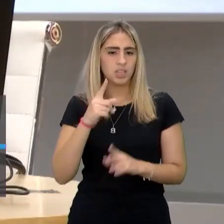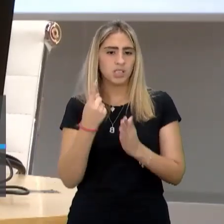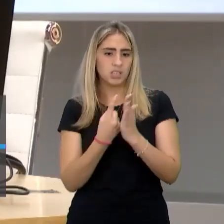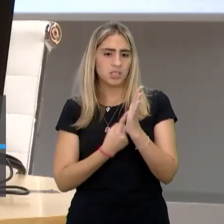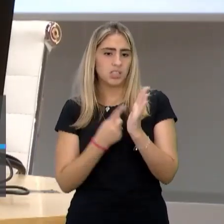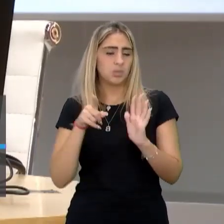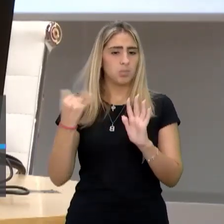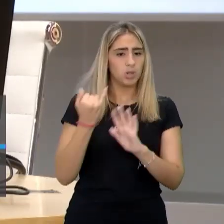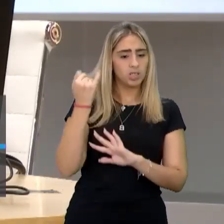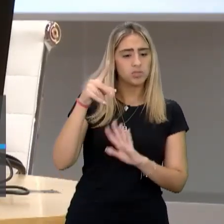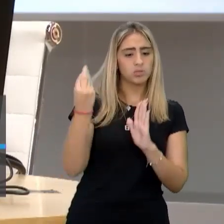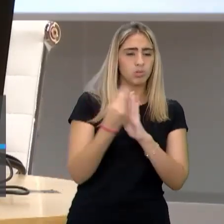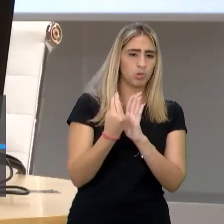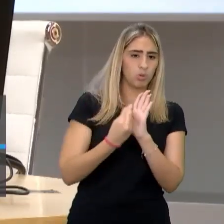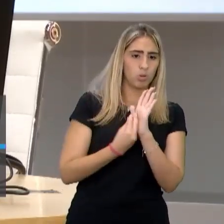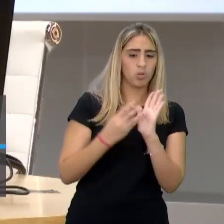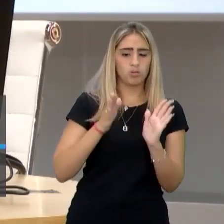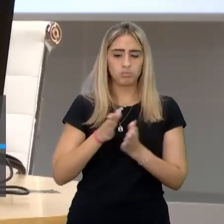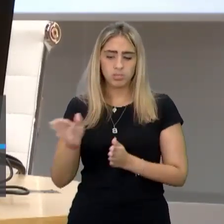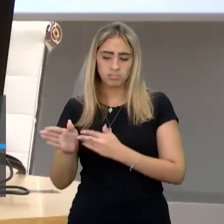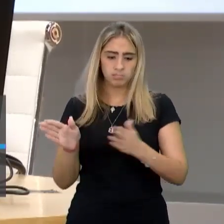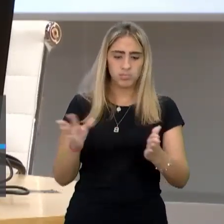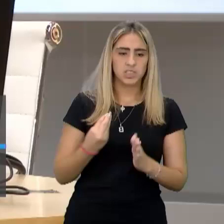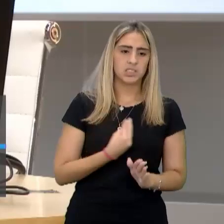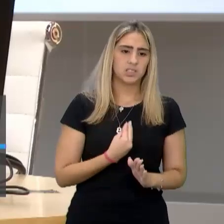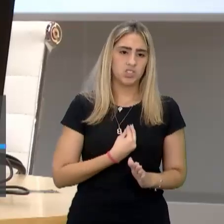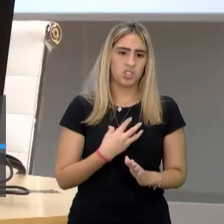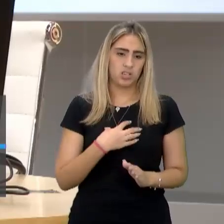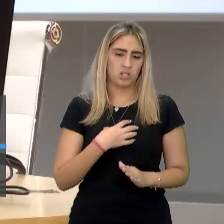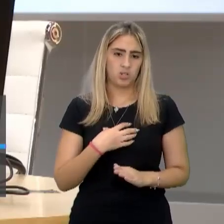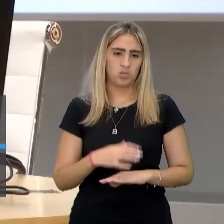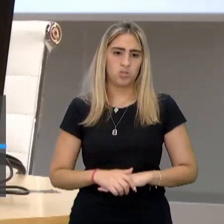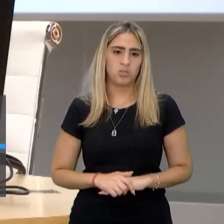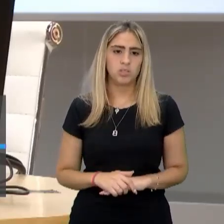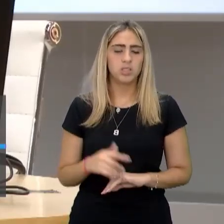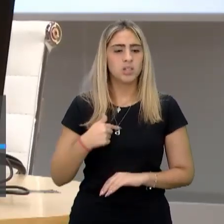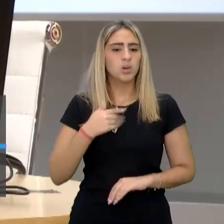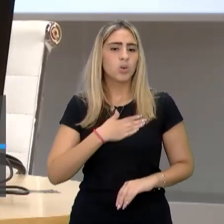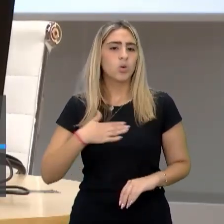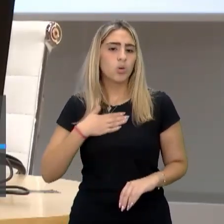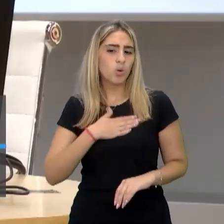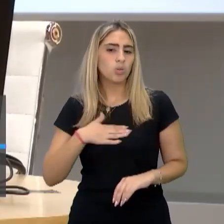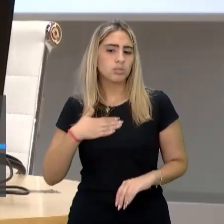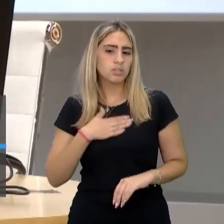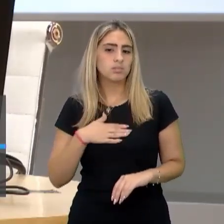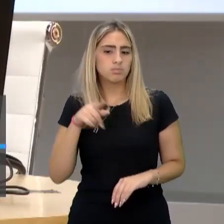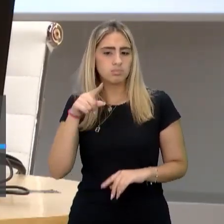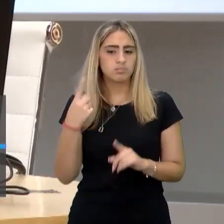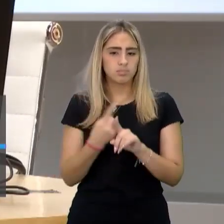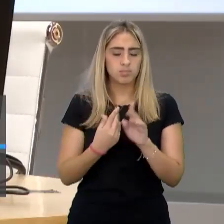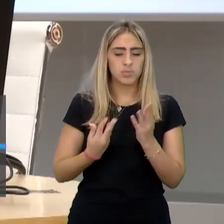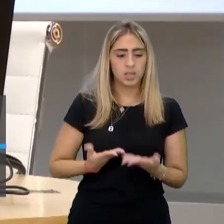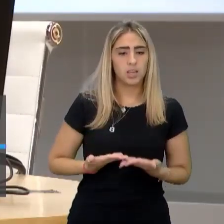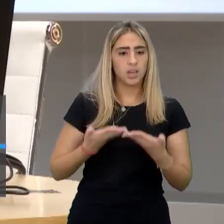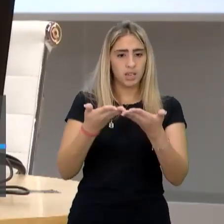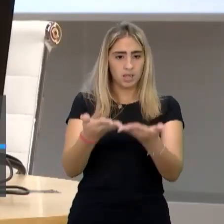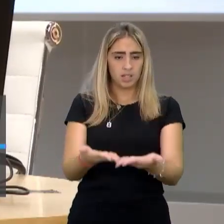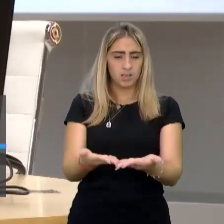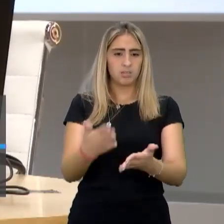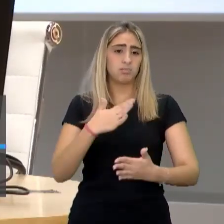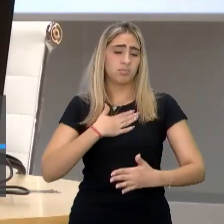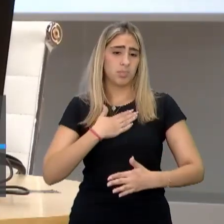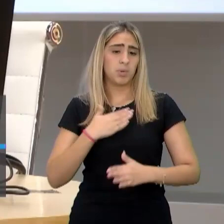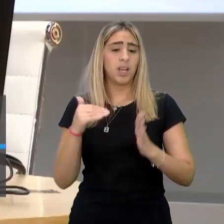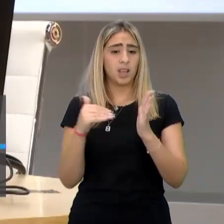tal, é importante vocês colocarem isso e aquilo, e bababá. E eu gostaria que essa agenda fosse entregue para